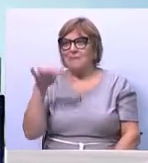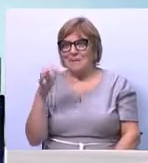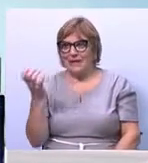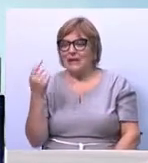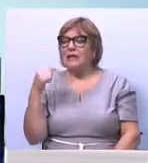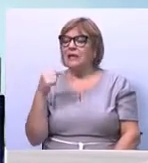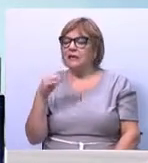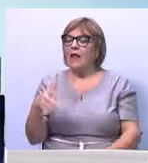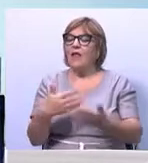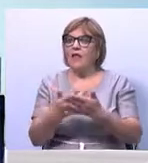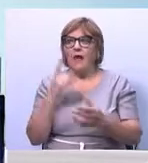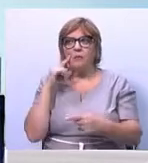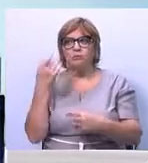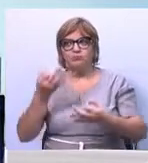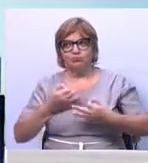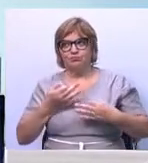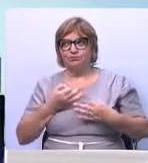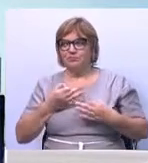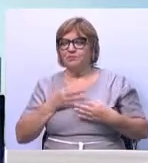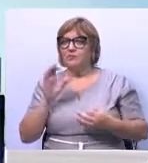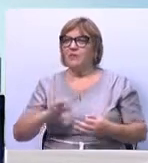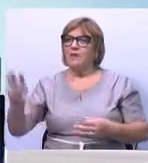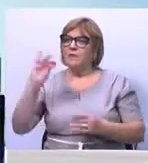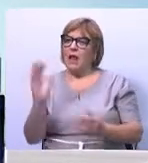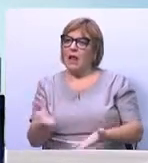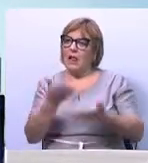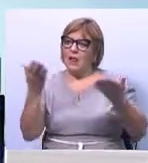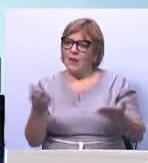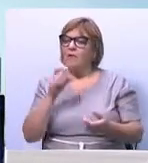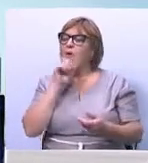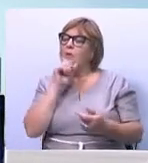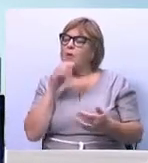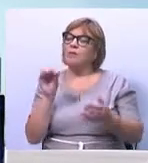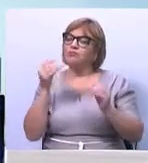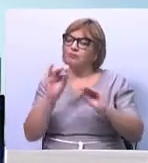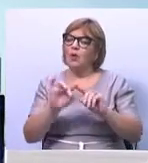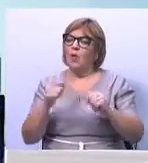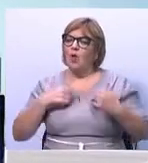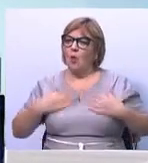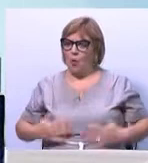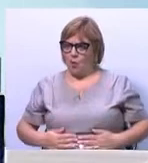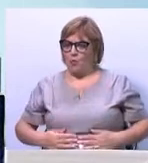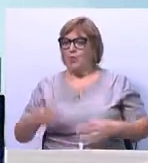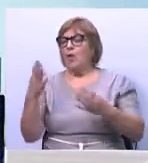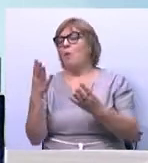também possuir estas propriedades terapêuticas, embora de uma forma muito mais leve, pode também ser utilizada no nosso corpo. E é muito utilizada por